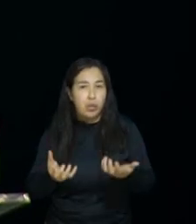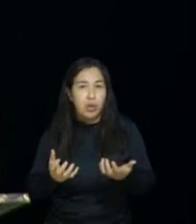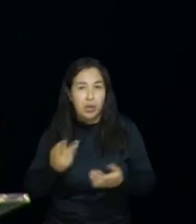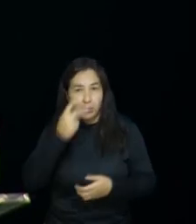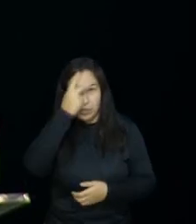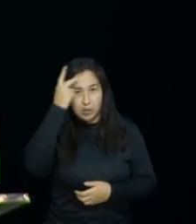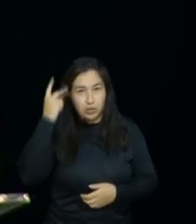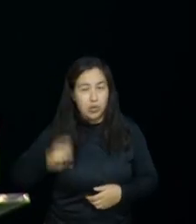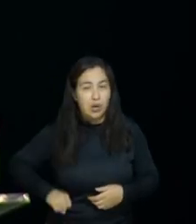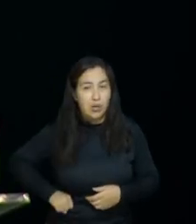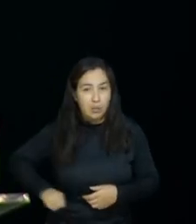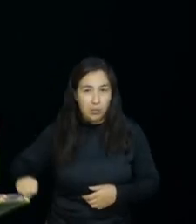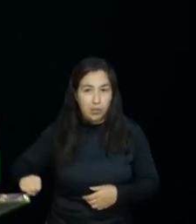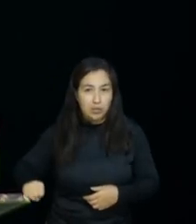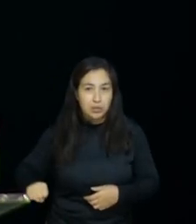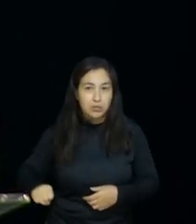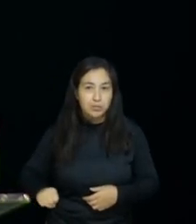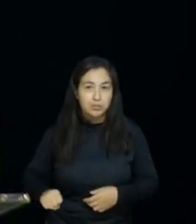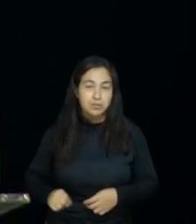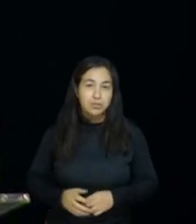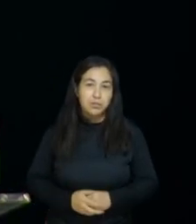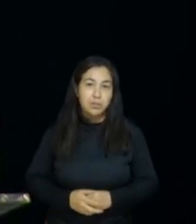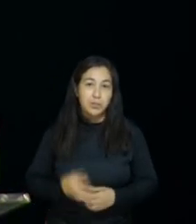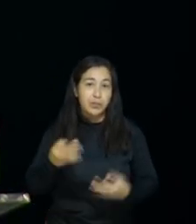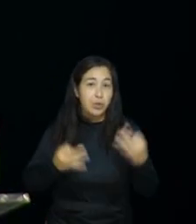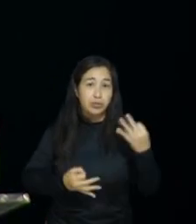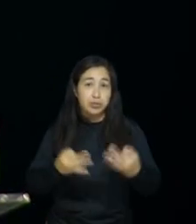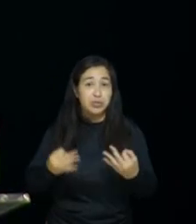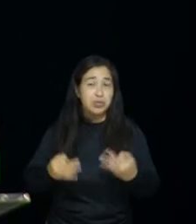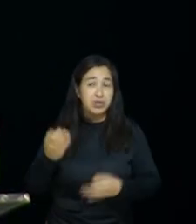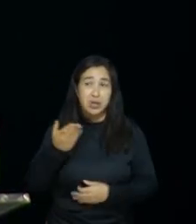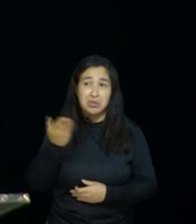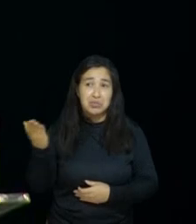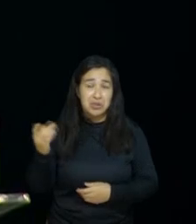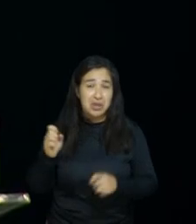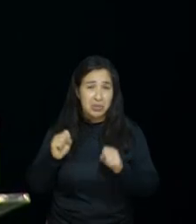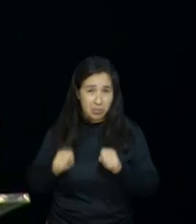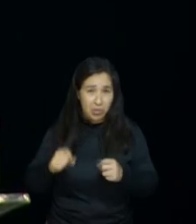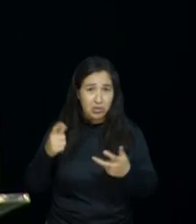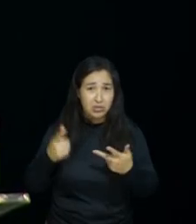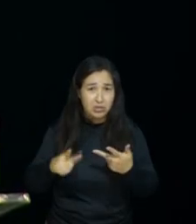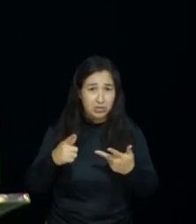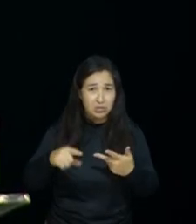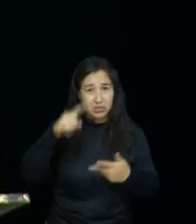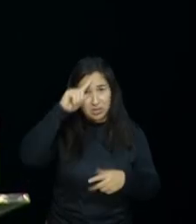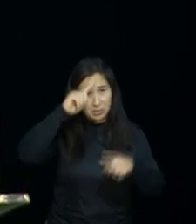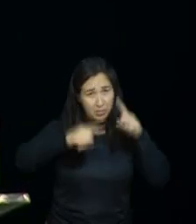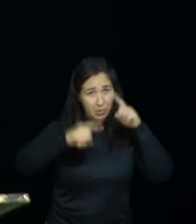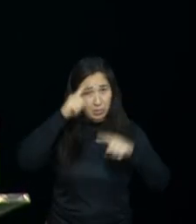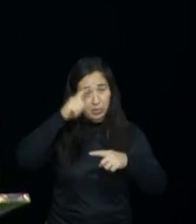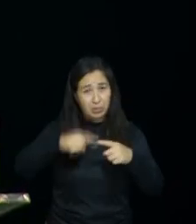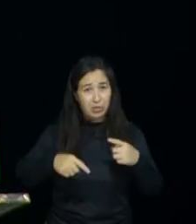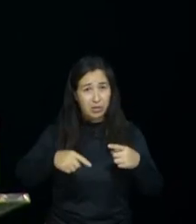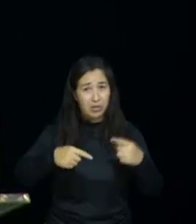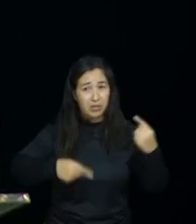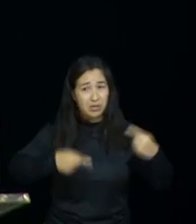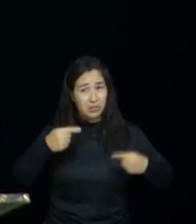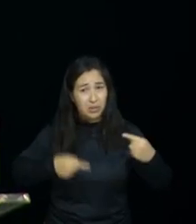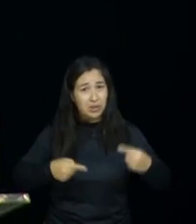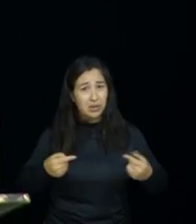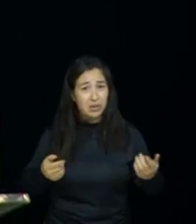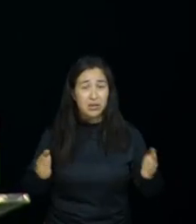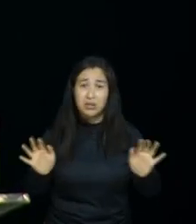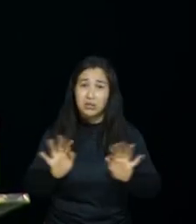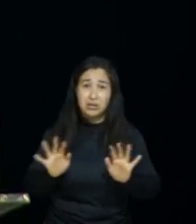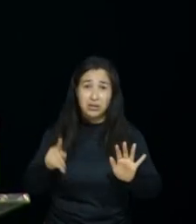o judiciário. E o judiciário não tem essa competência de legislar, de debater esses temas. Essa competência deveria